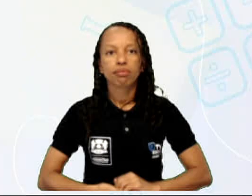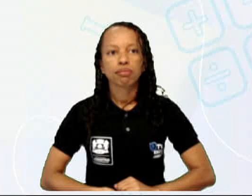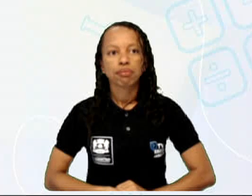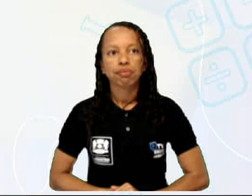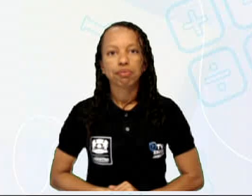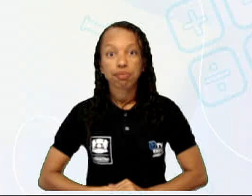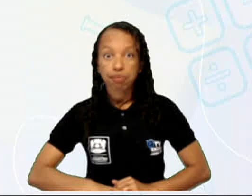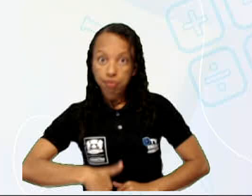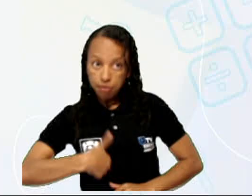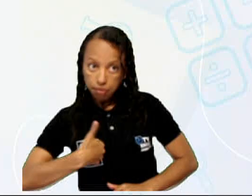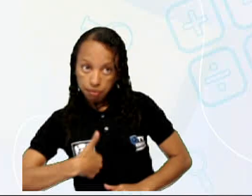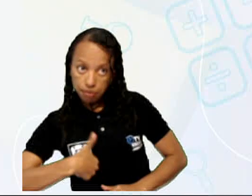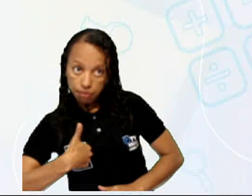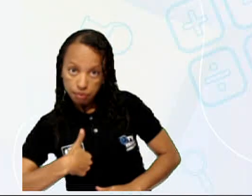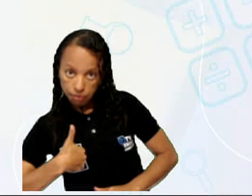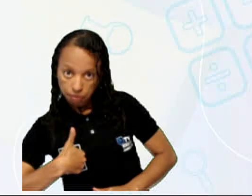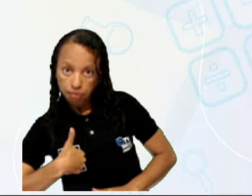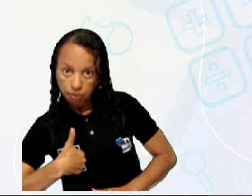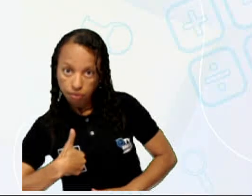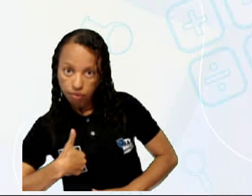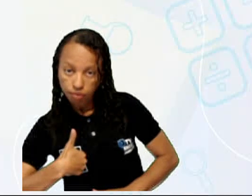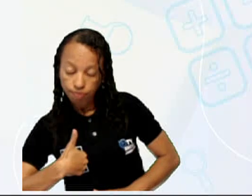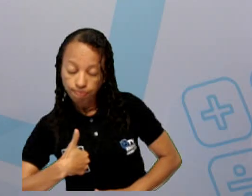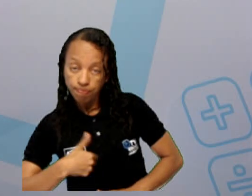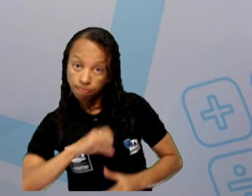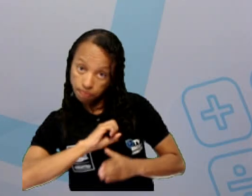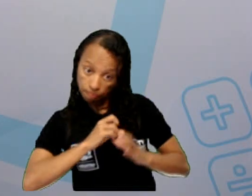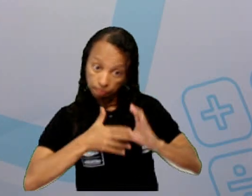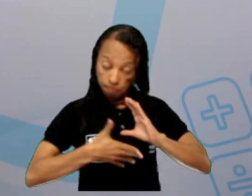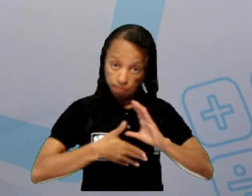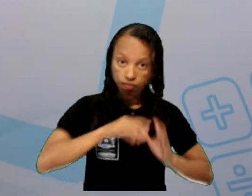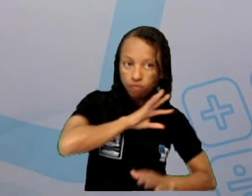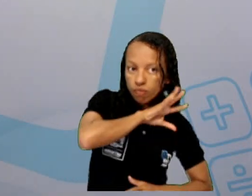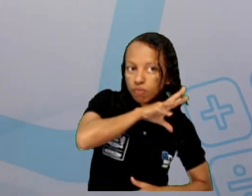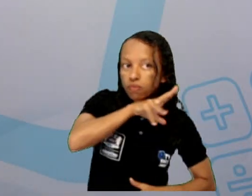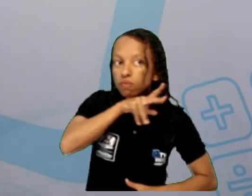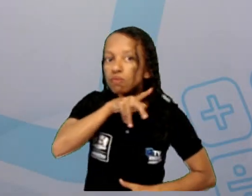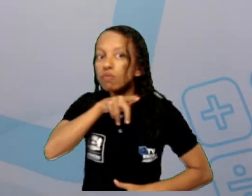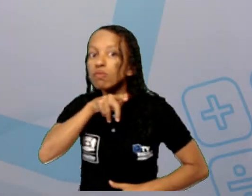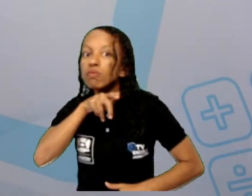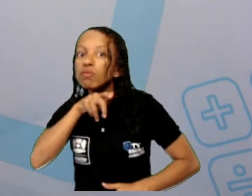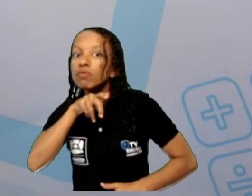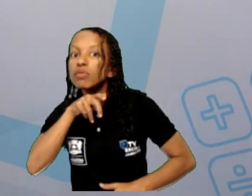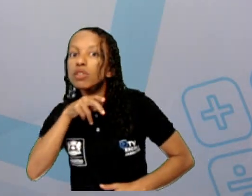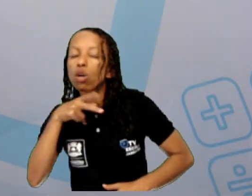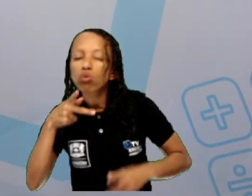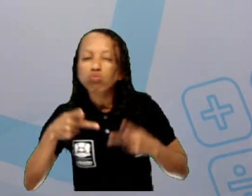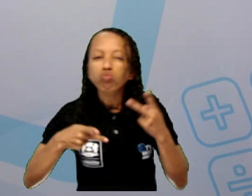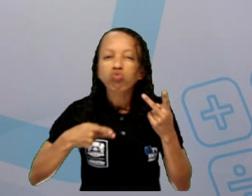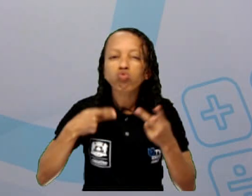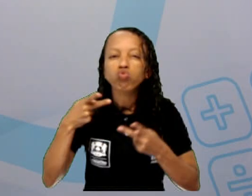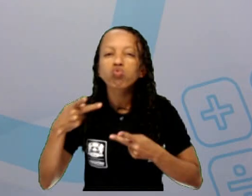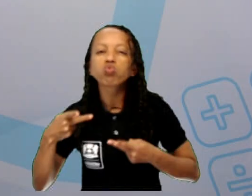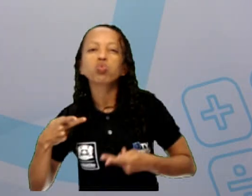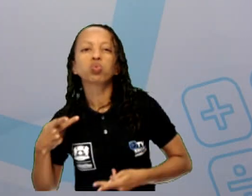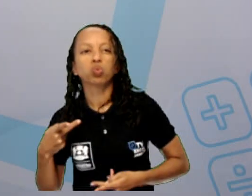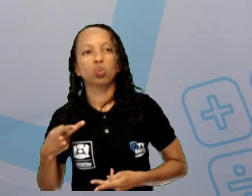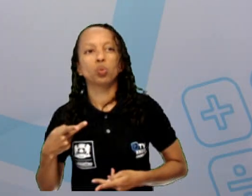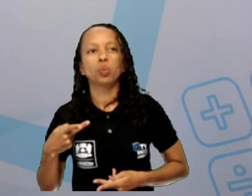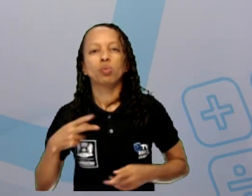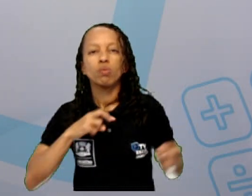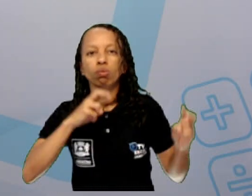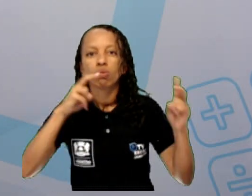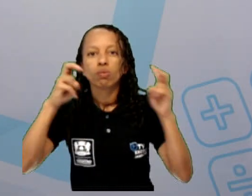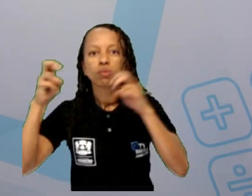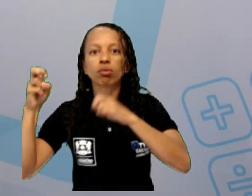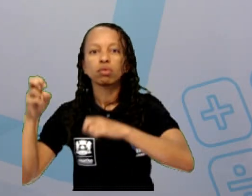A primeira questão da caracterização dos animais, vamos falar um pouco sobre a cobertura